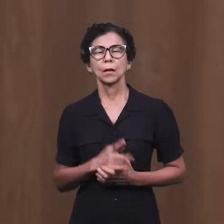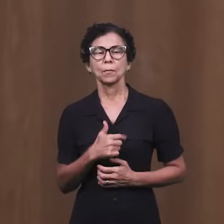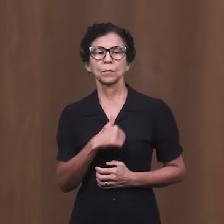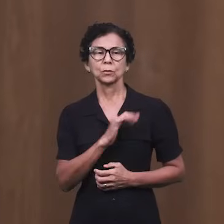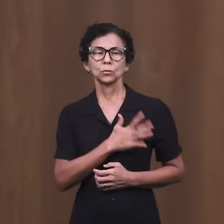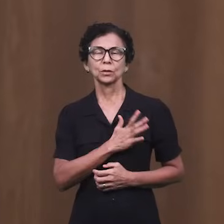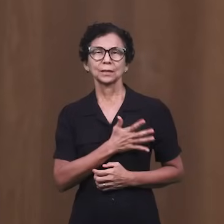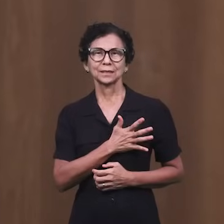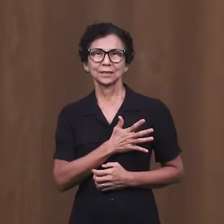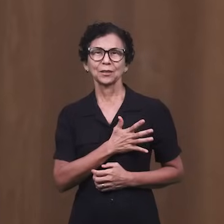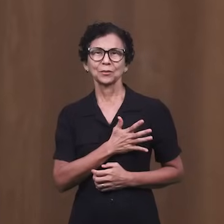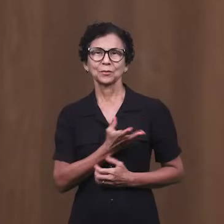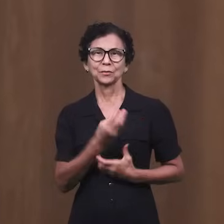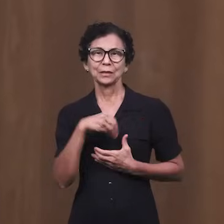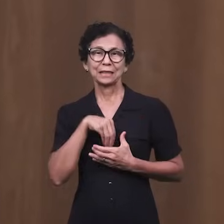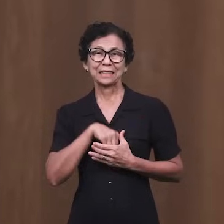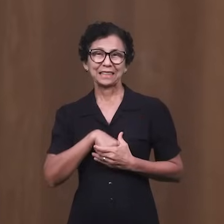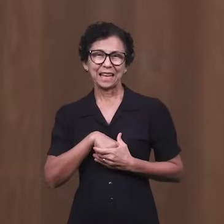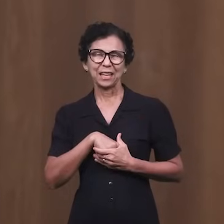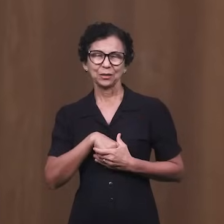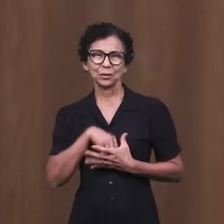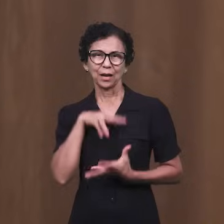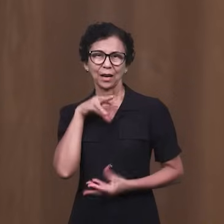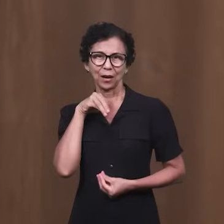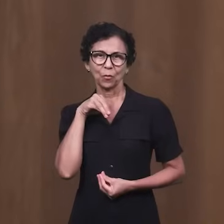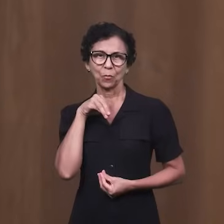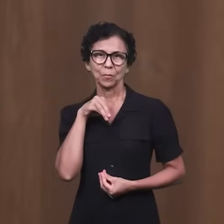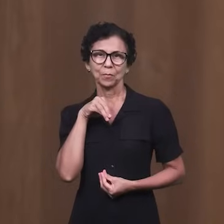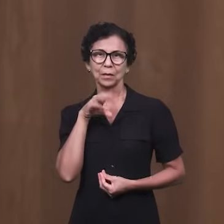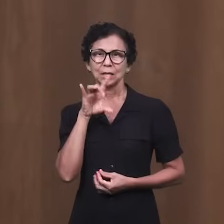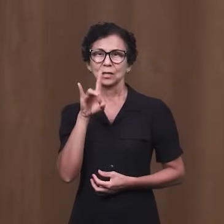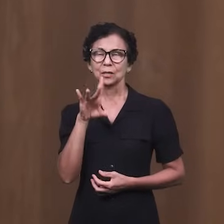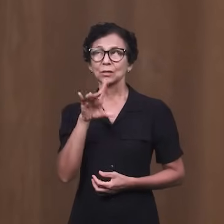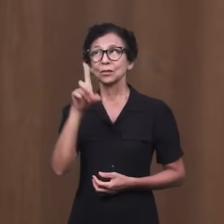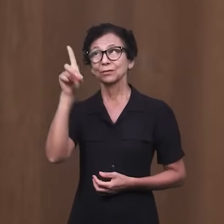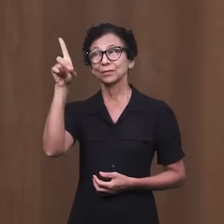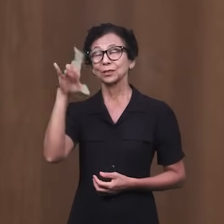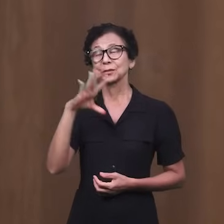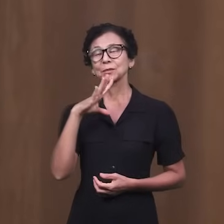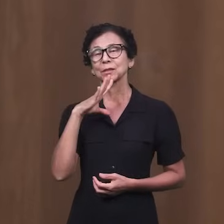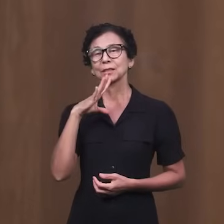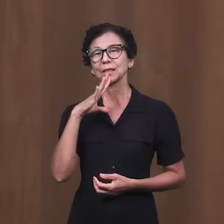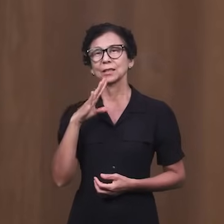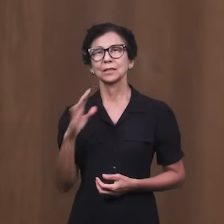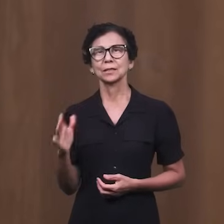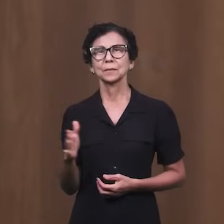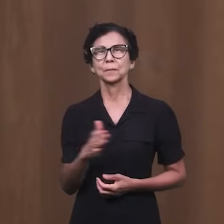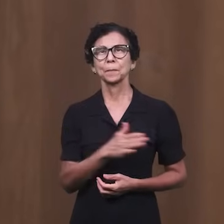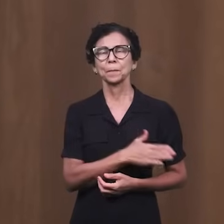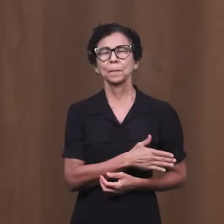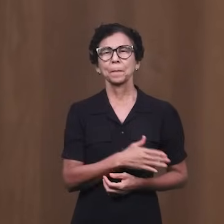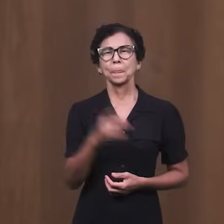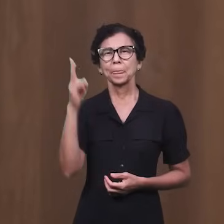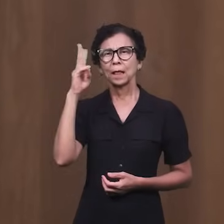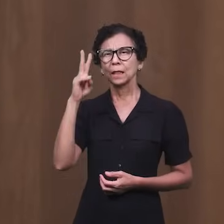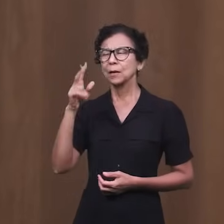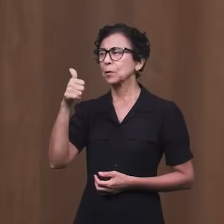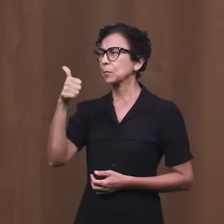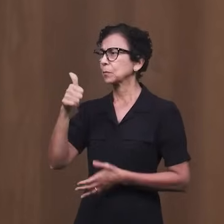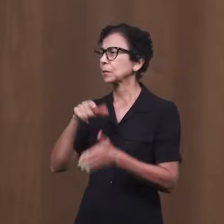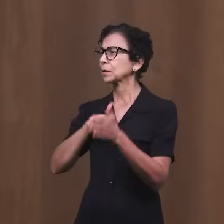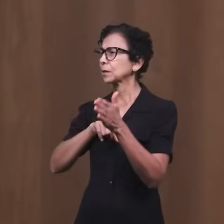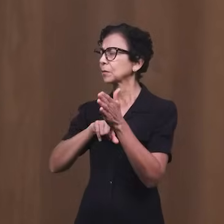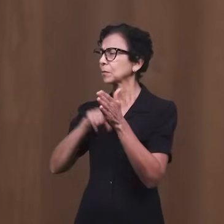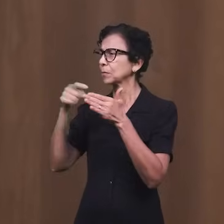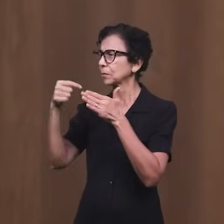mesmo aí é só Deus e a palavra de Deus já aqui voltando aquela primeira pergunta lembra da saúde